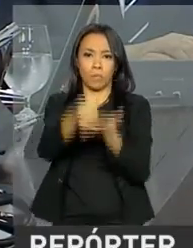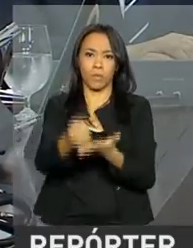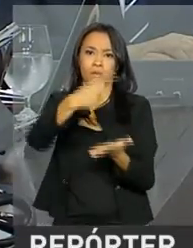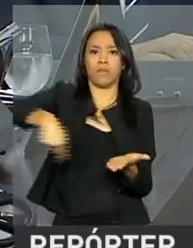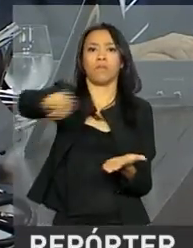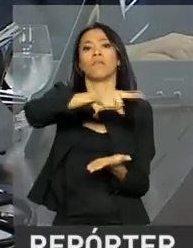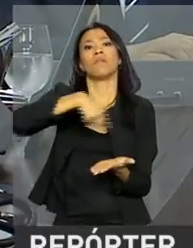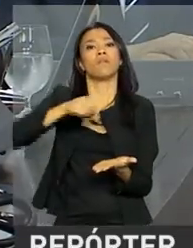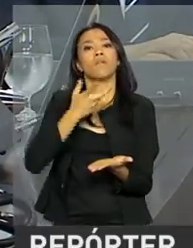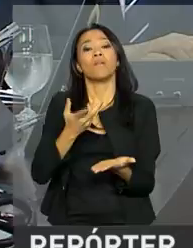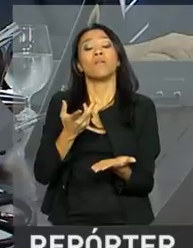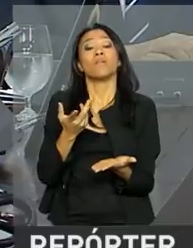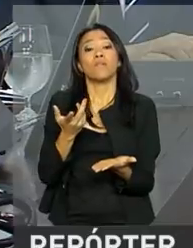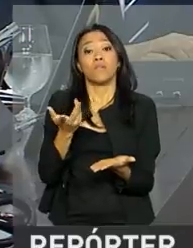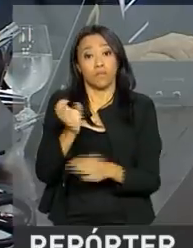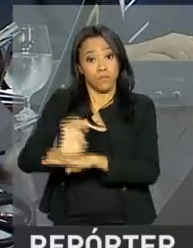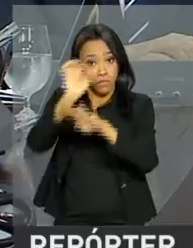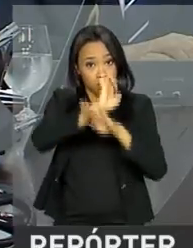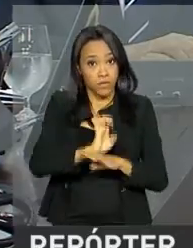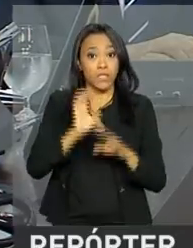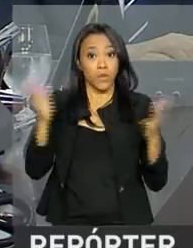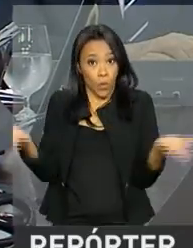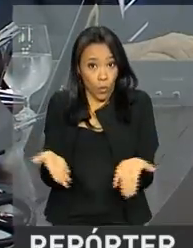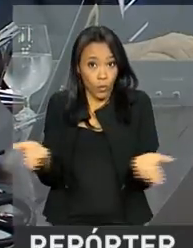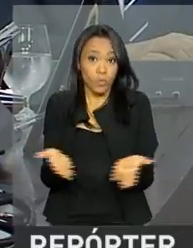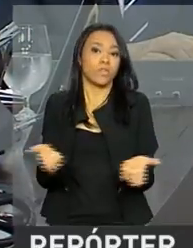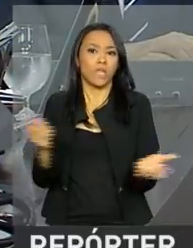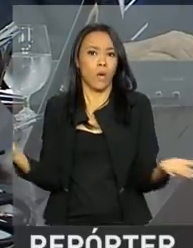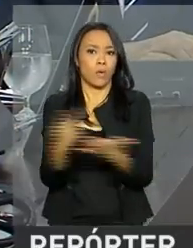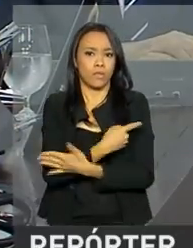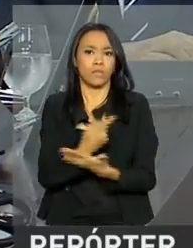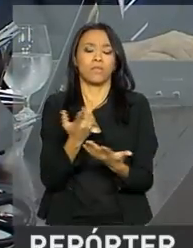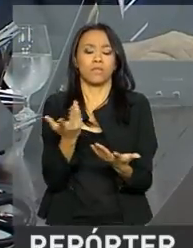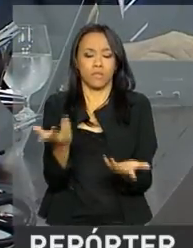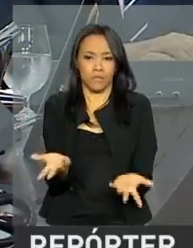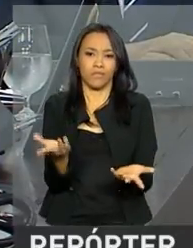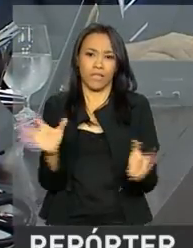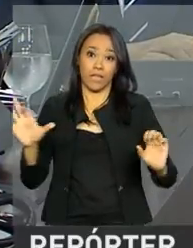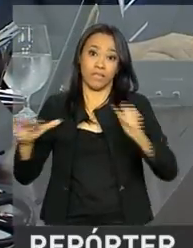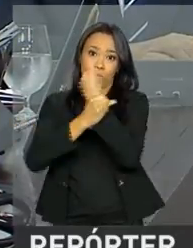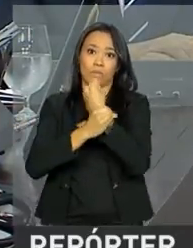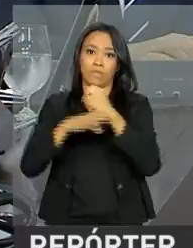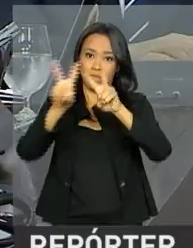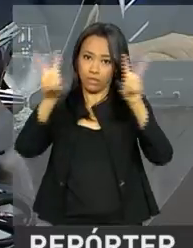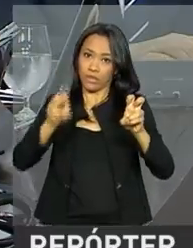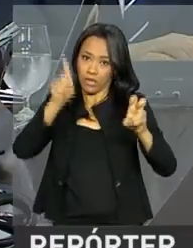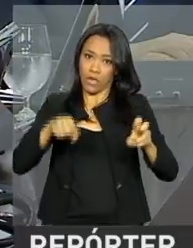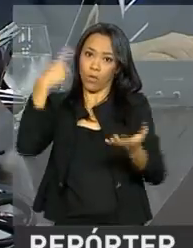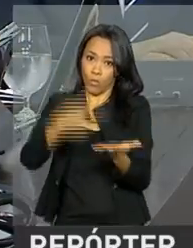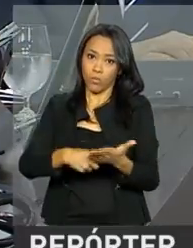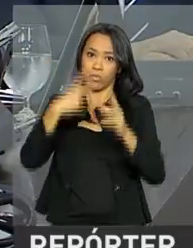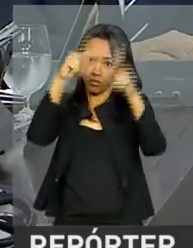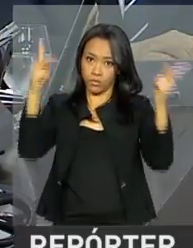volto a dizer embora repetitivamente que hoje a questão da segurança pública embora cabível aos estados